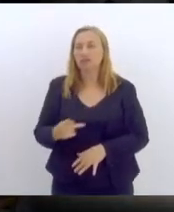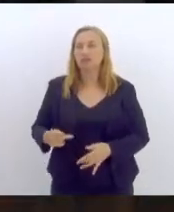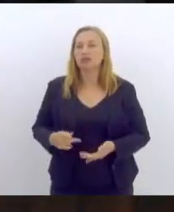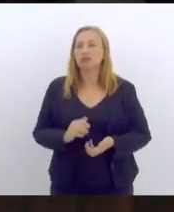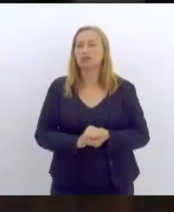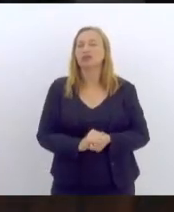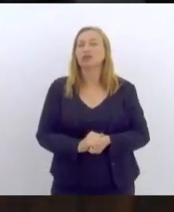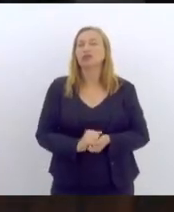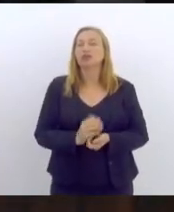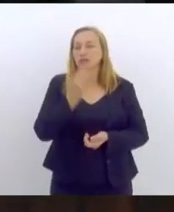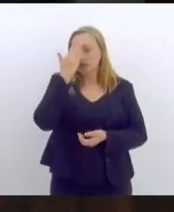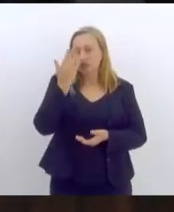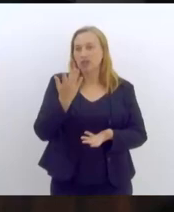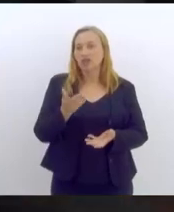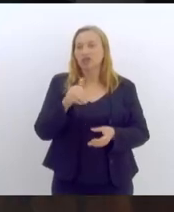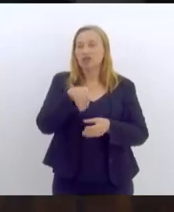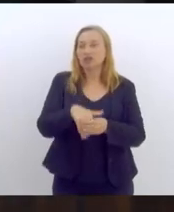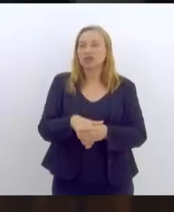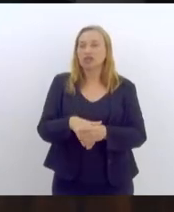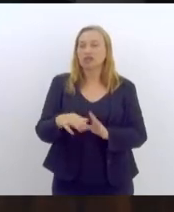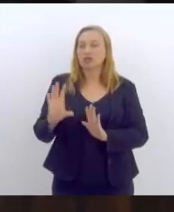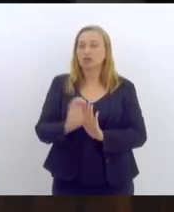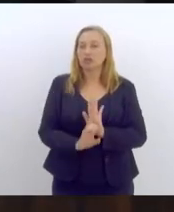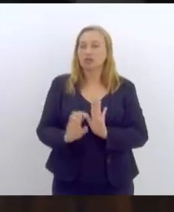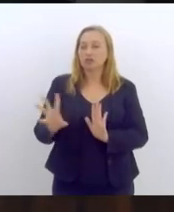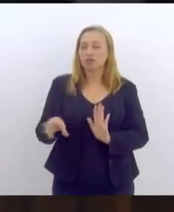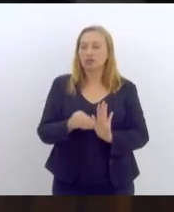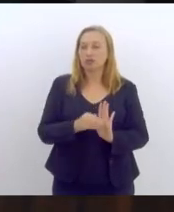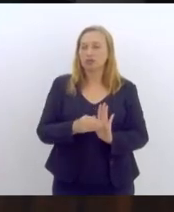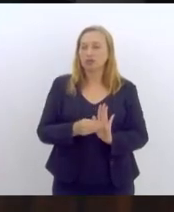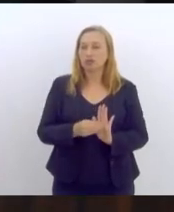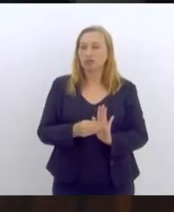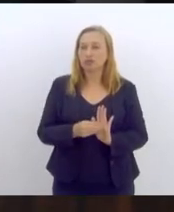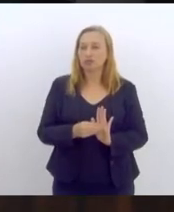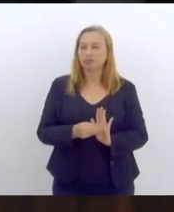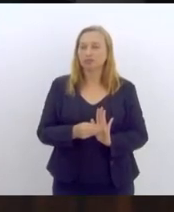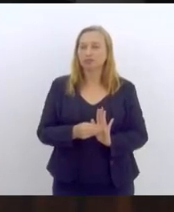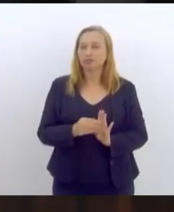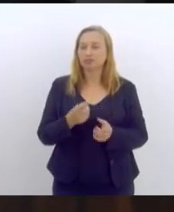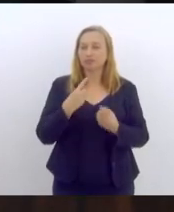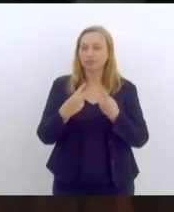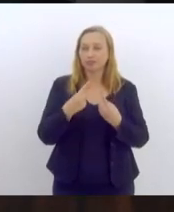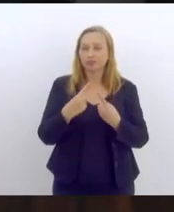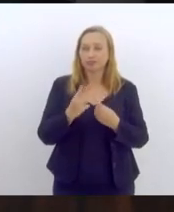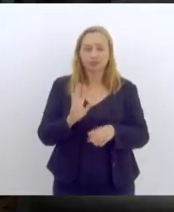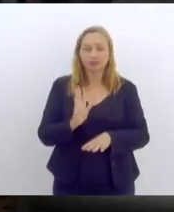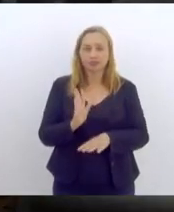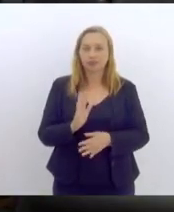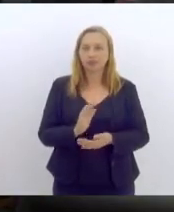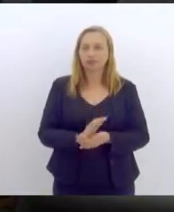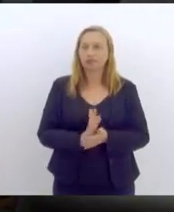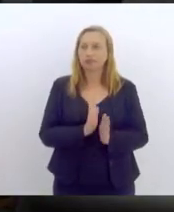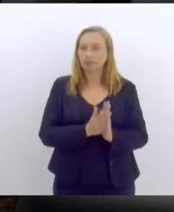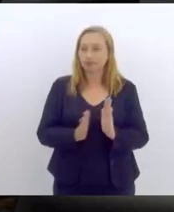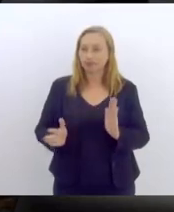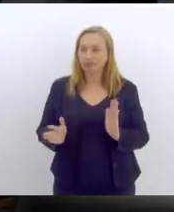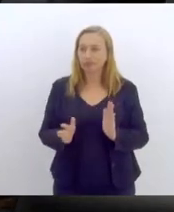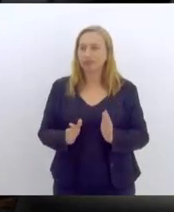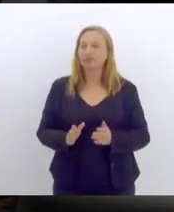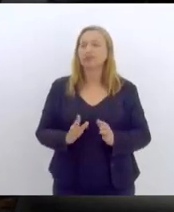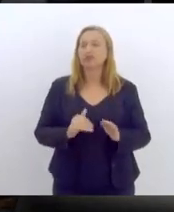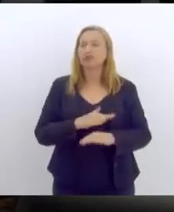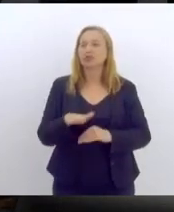Em votação, a redação final assim emendada. Para discutir, Não, pela ordem depois da votação.